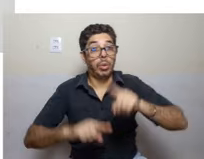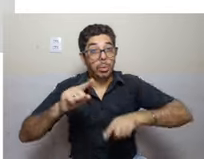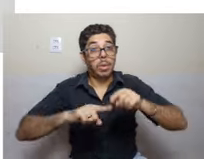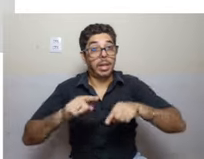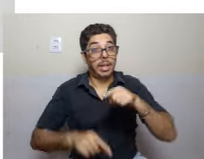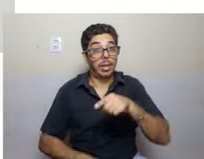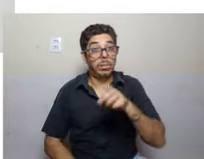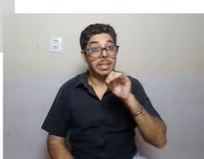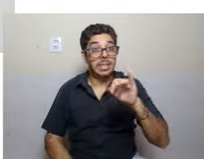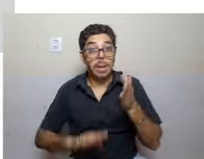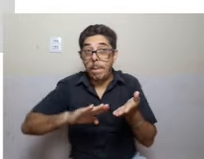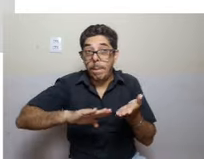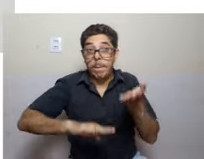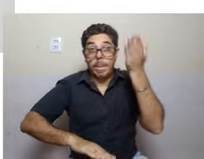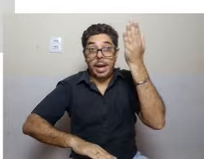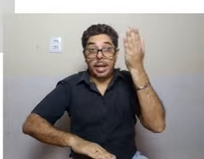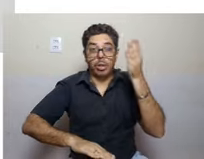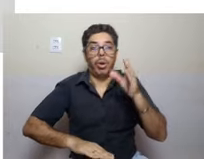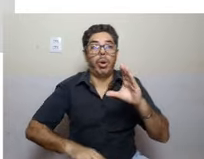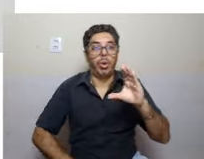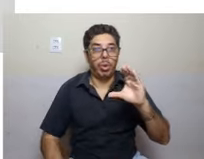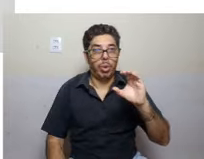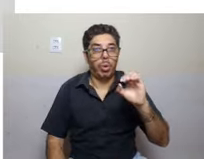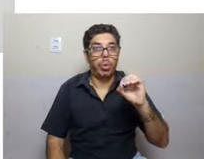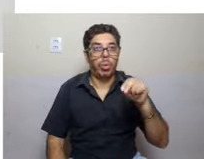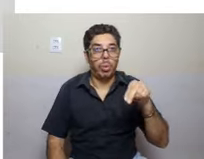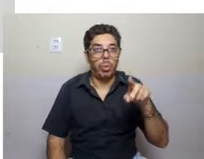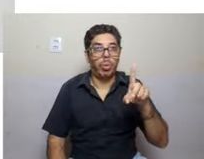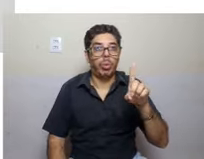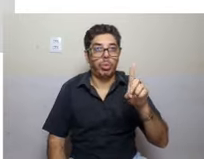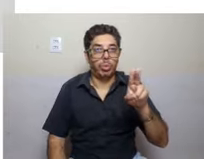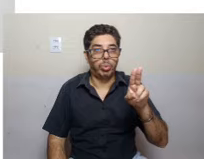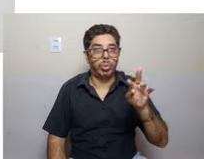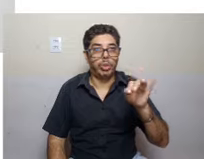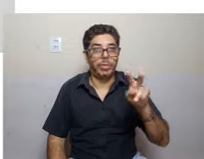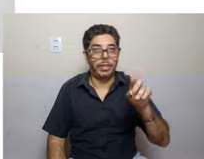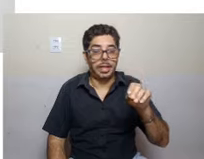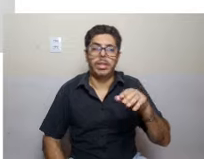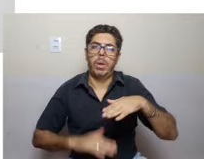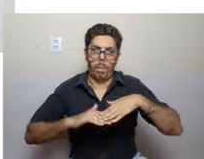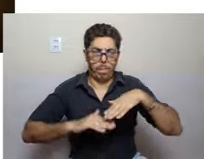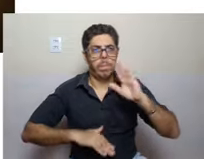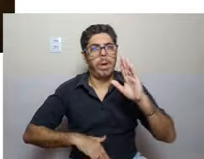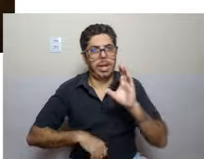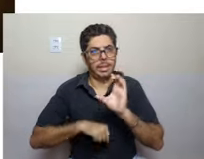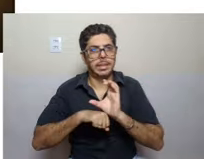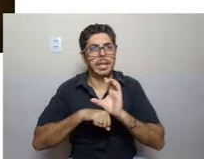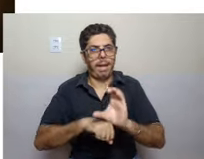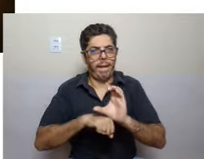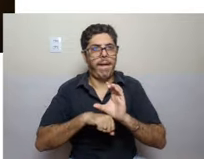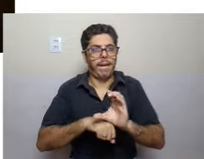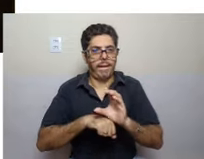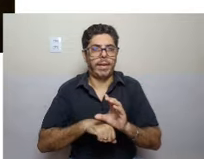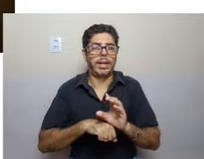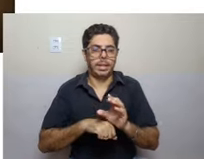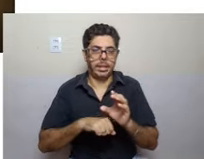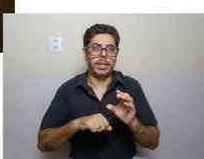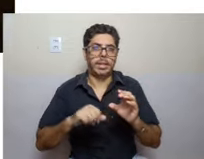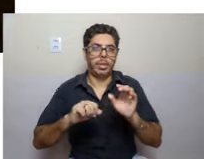a condutividade, maior vai ser a densidade de carga que um campo elétrico vai produzir no fio.